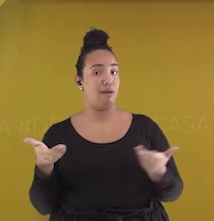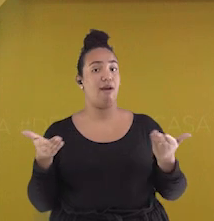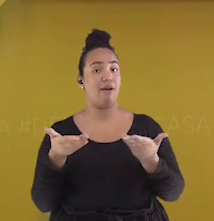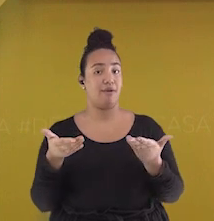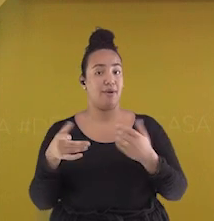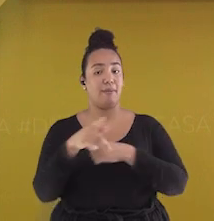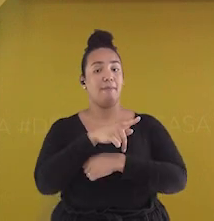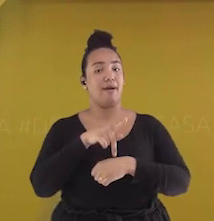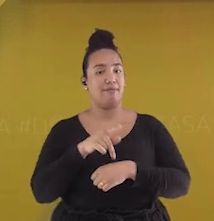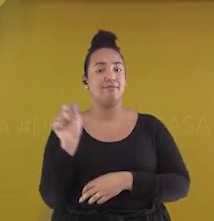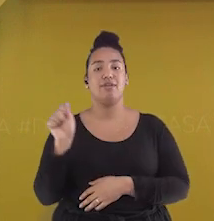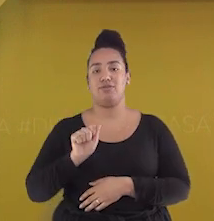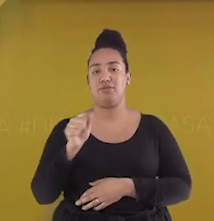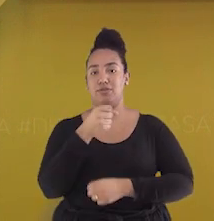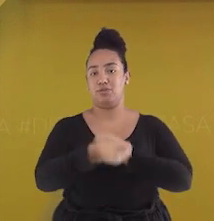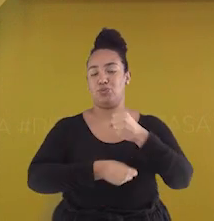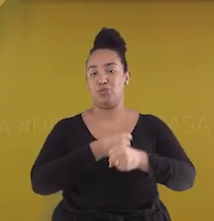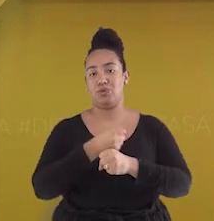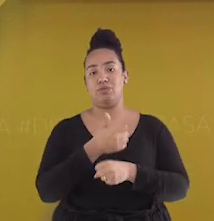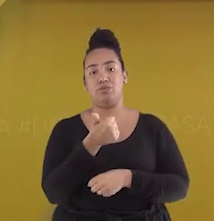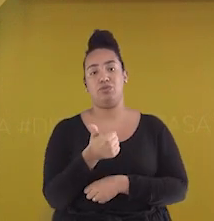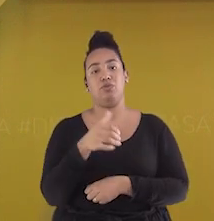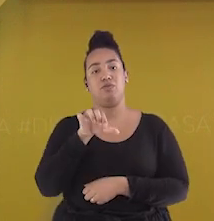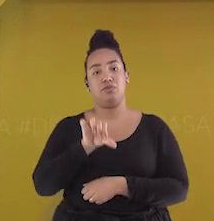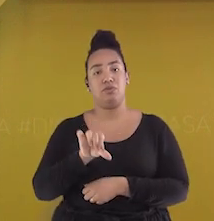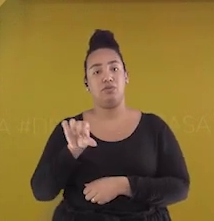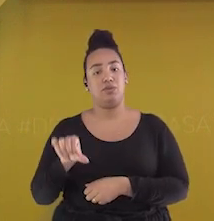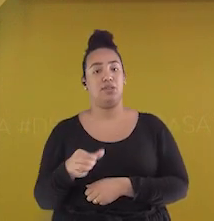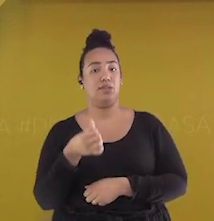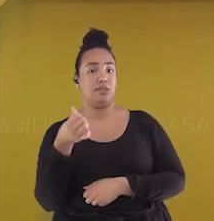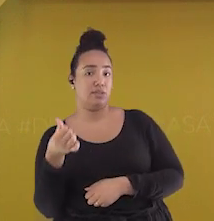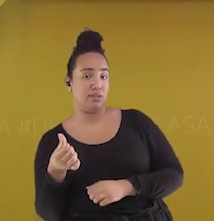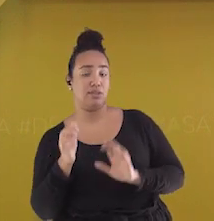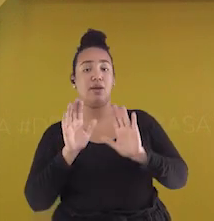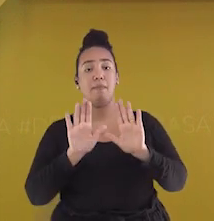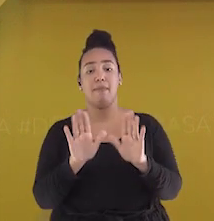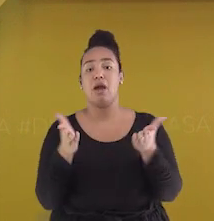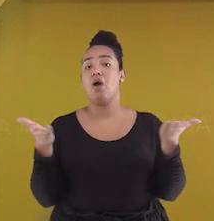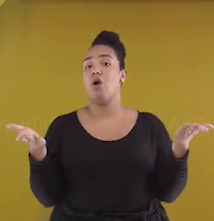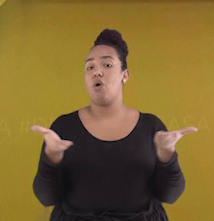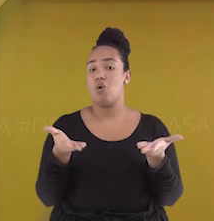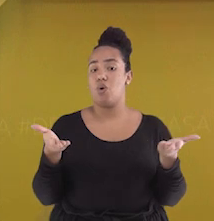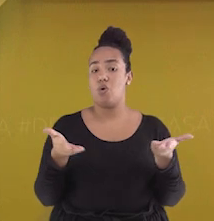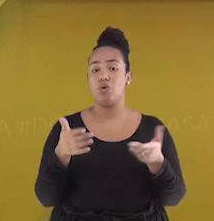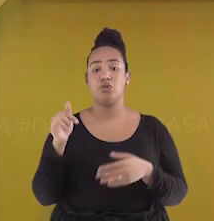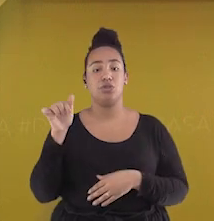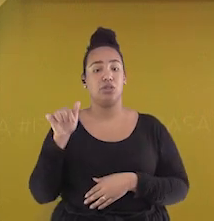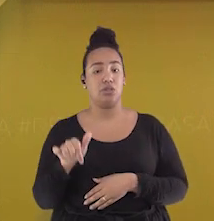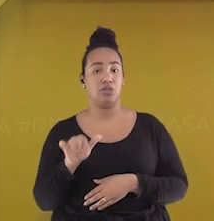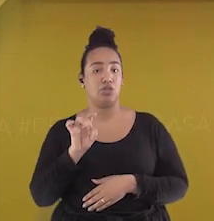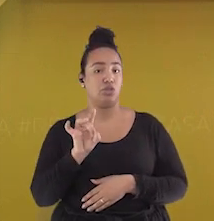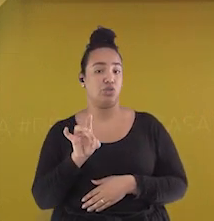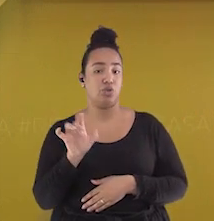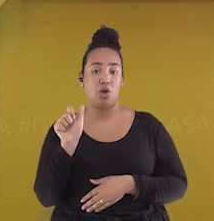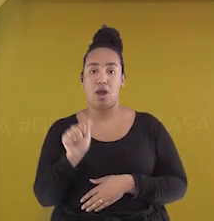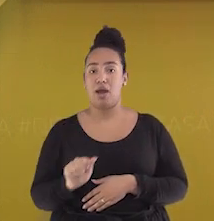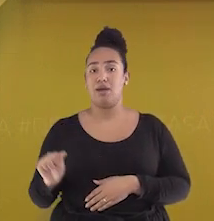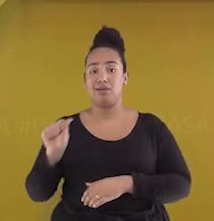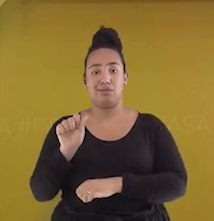país associado em 1996, mas atualmente encontra-se